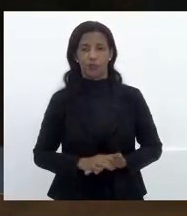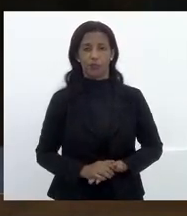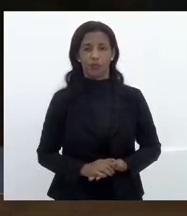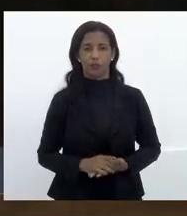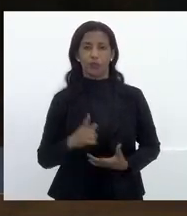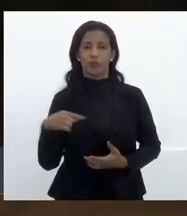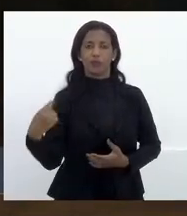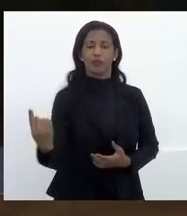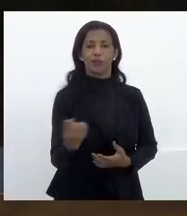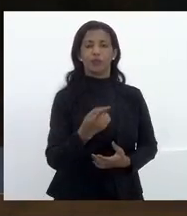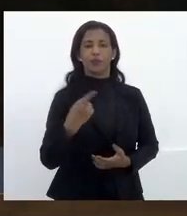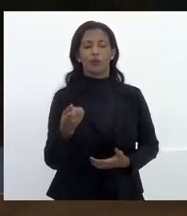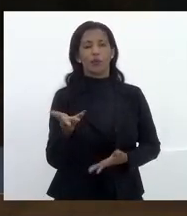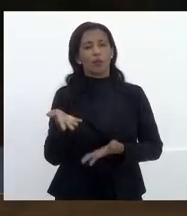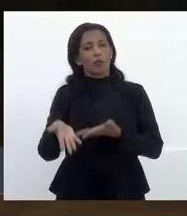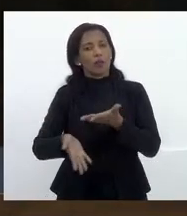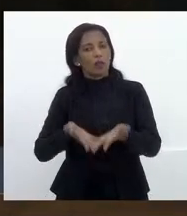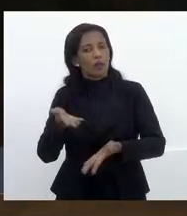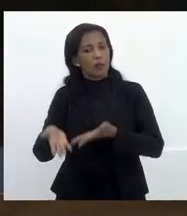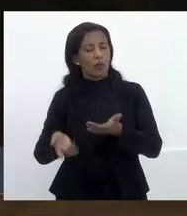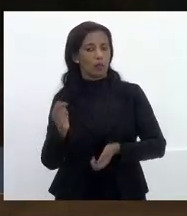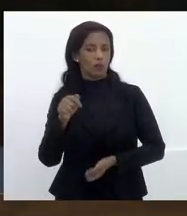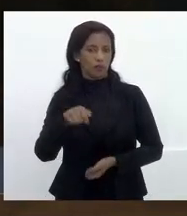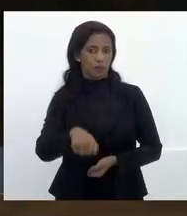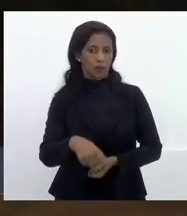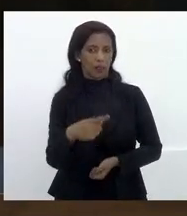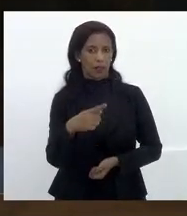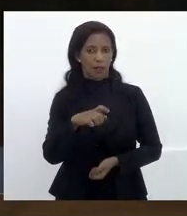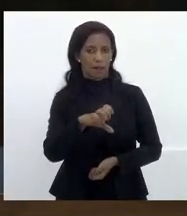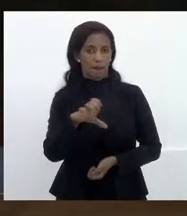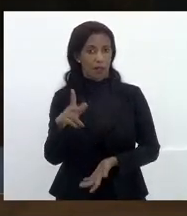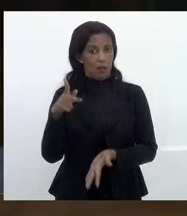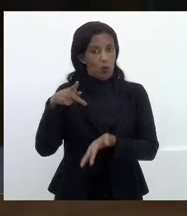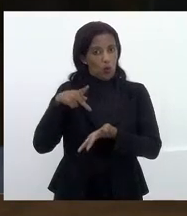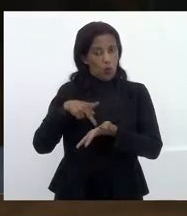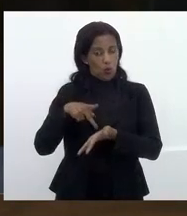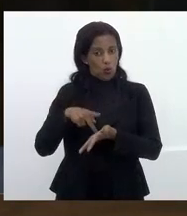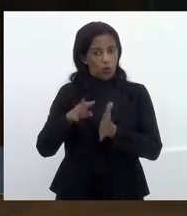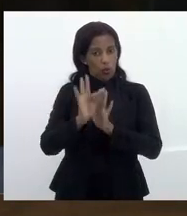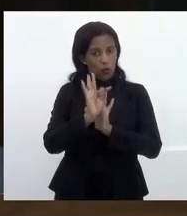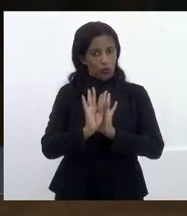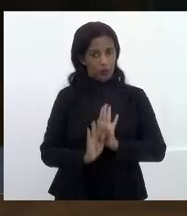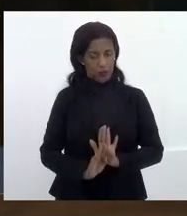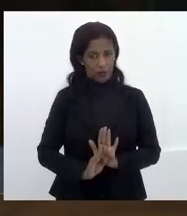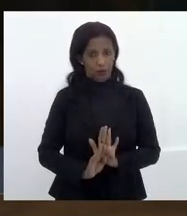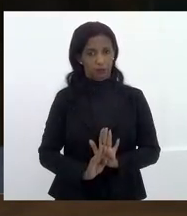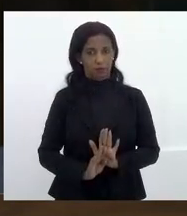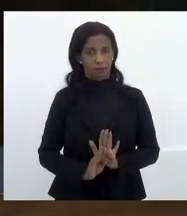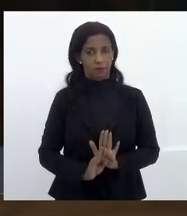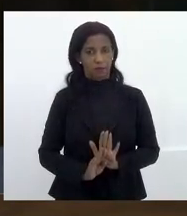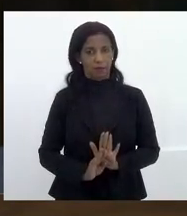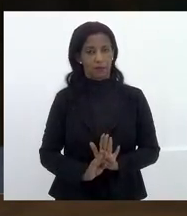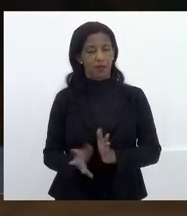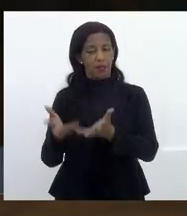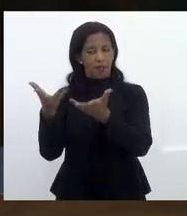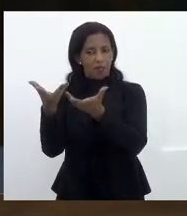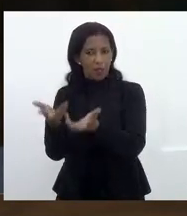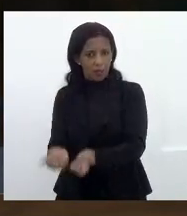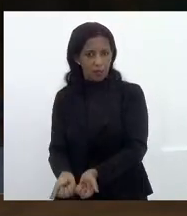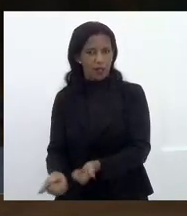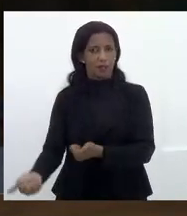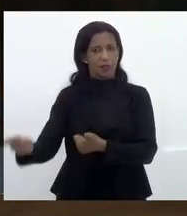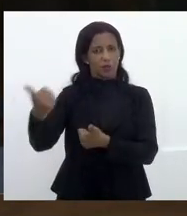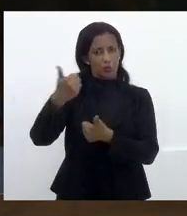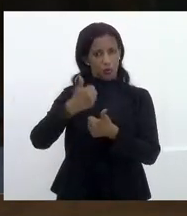e nós tratamos aqui a PEC original texto original e encararmos essa